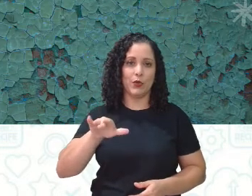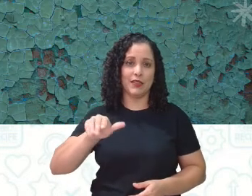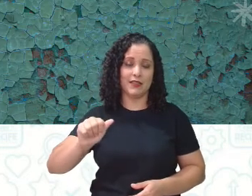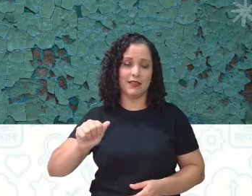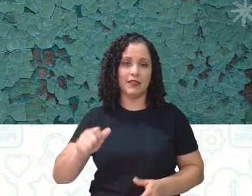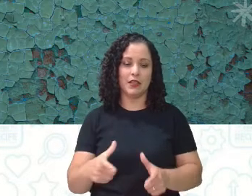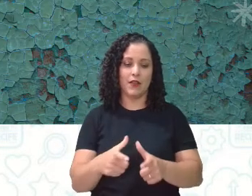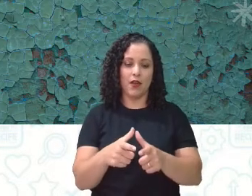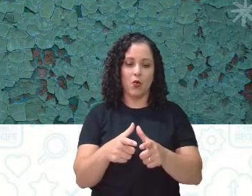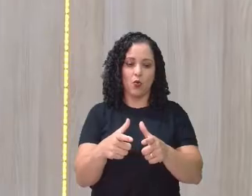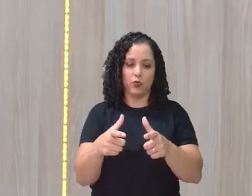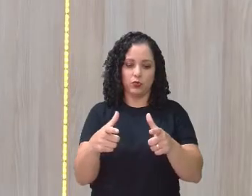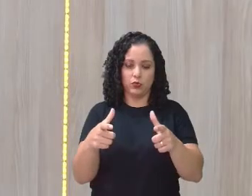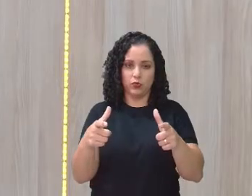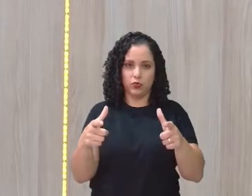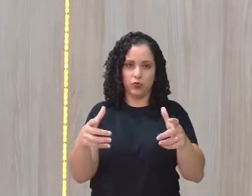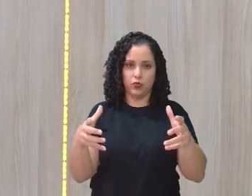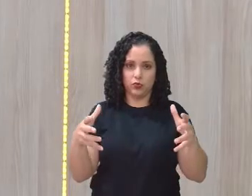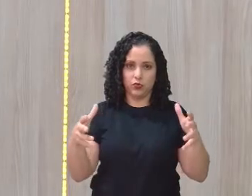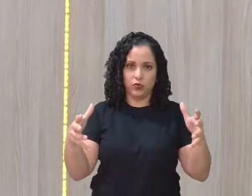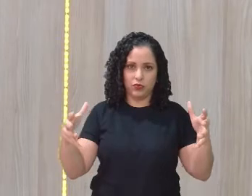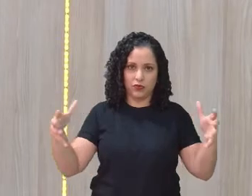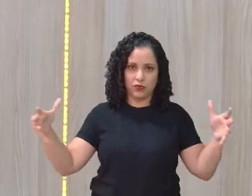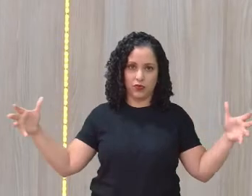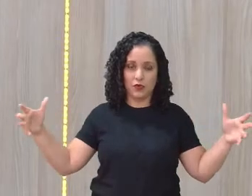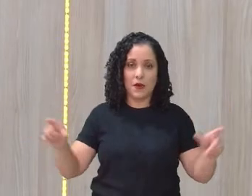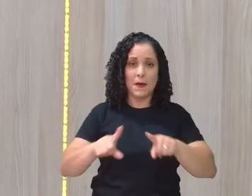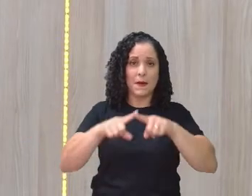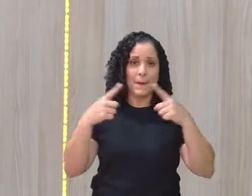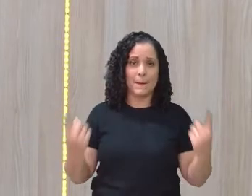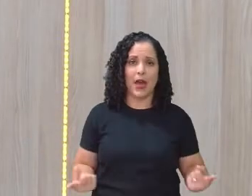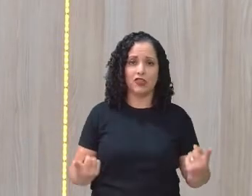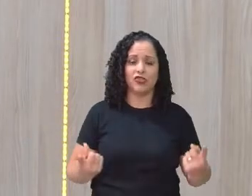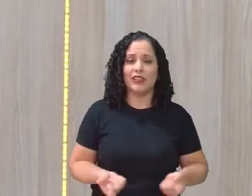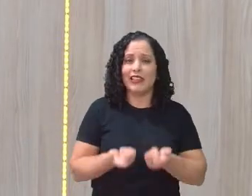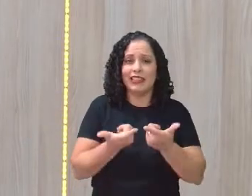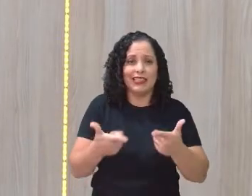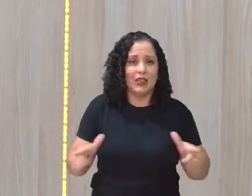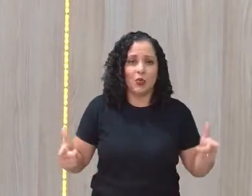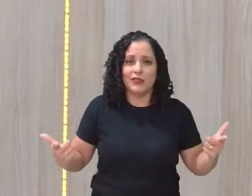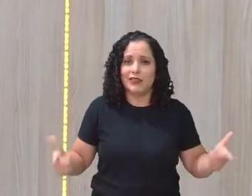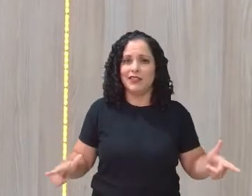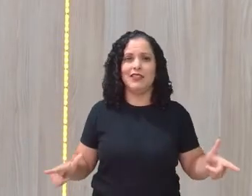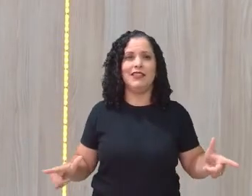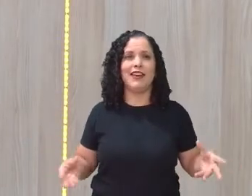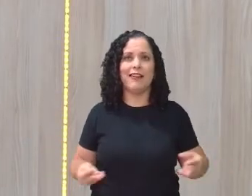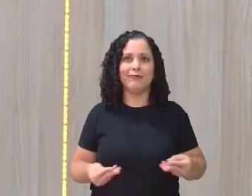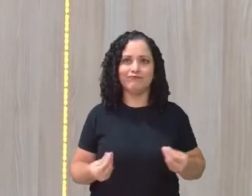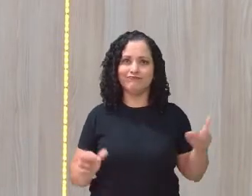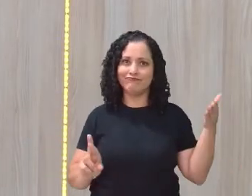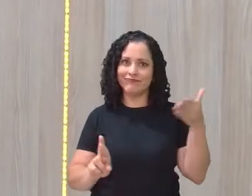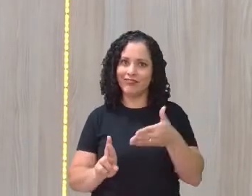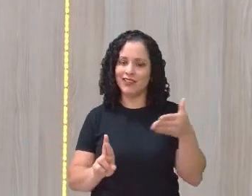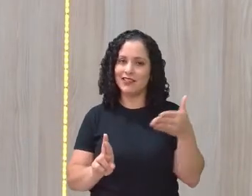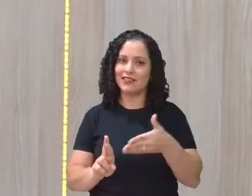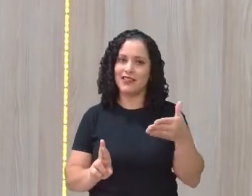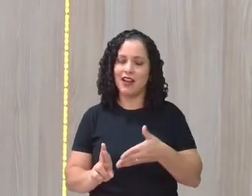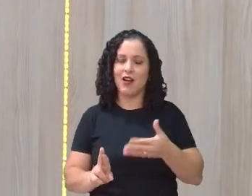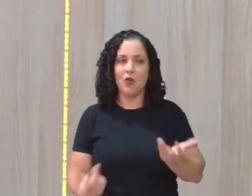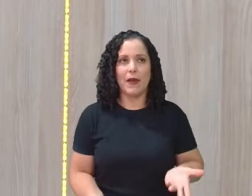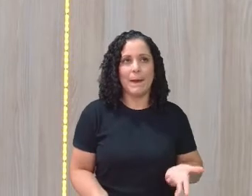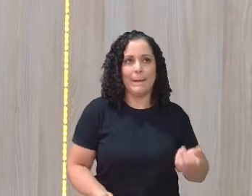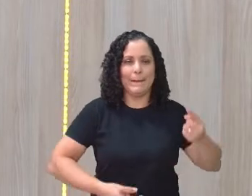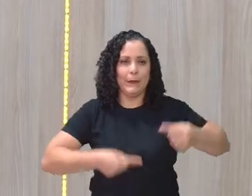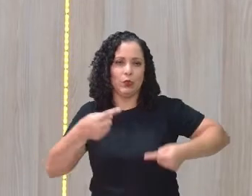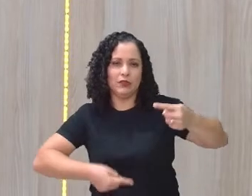movimentando, crescendo na sociedade, mas não tinha voz, nem política, nem social, nem econômica. Então, elas